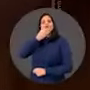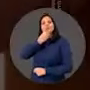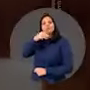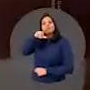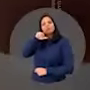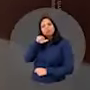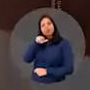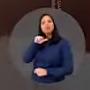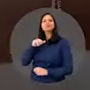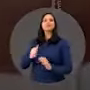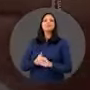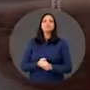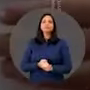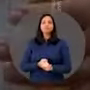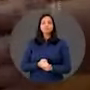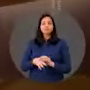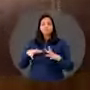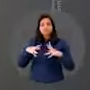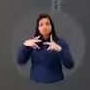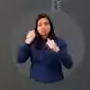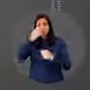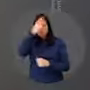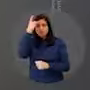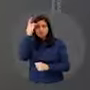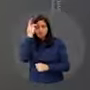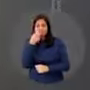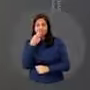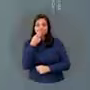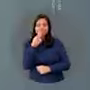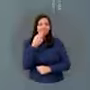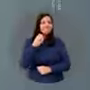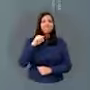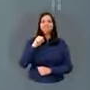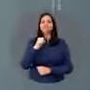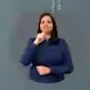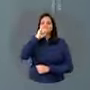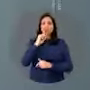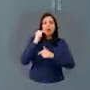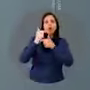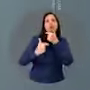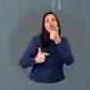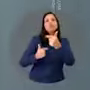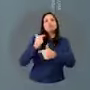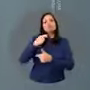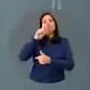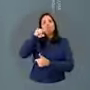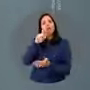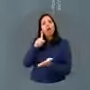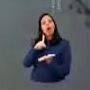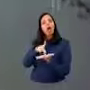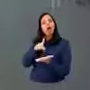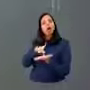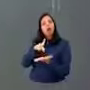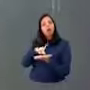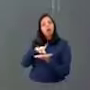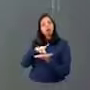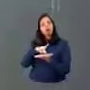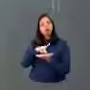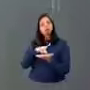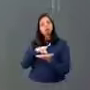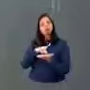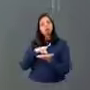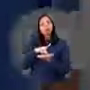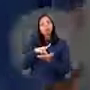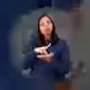Olhou pra dentro, ele é pai. Bom dia, filho, bom dia. Irmão. Como vai? Tudo bom? Ninguém